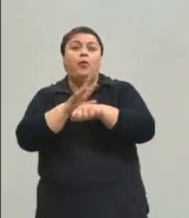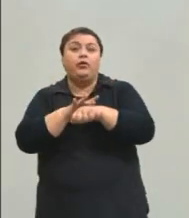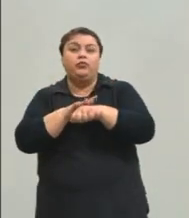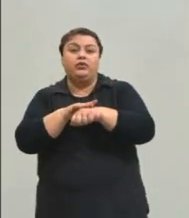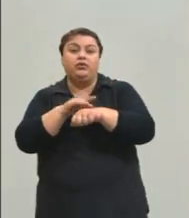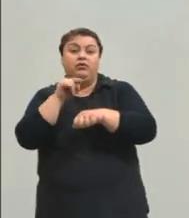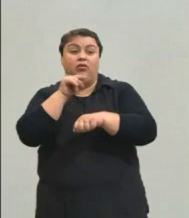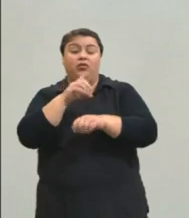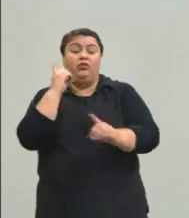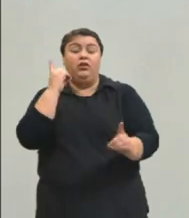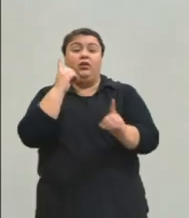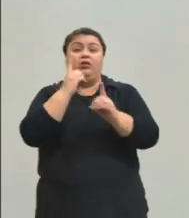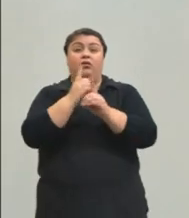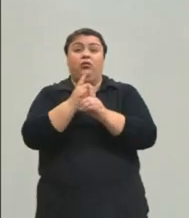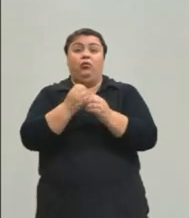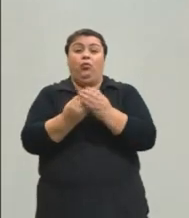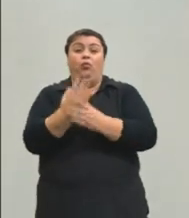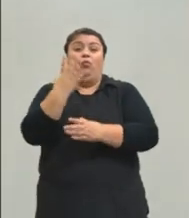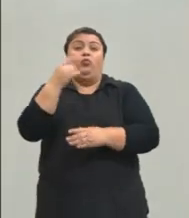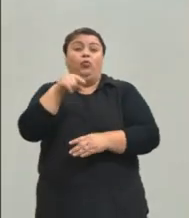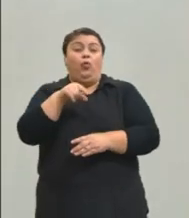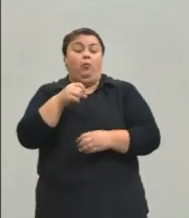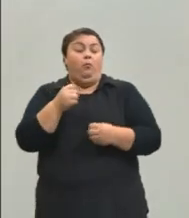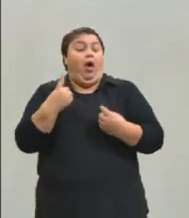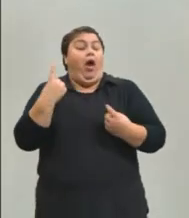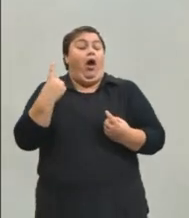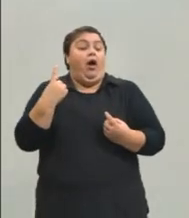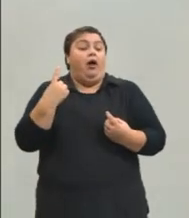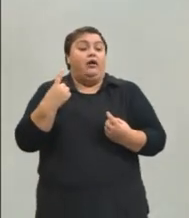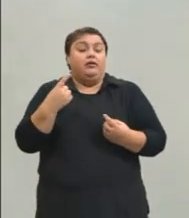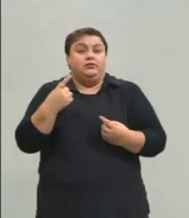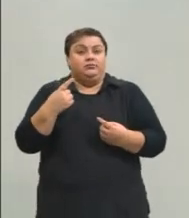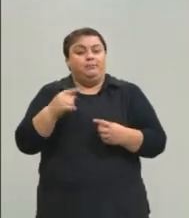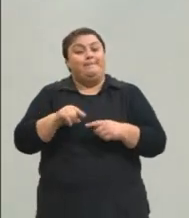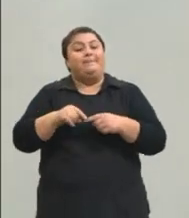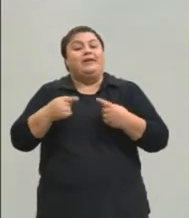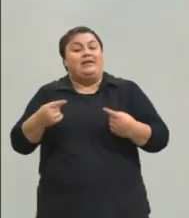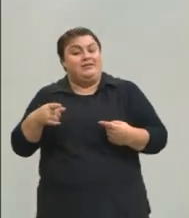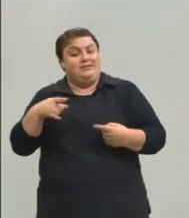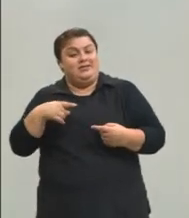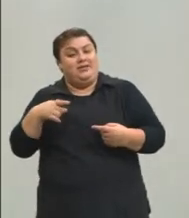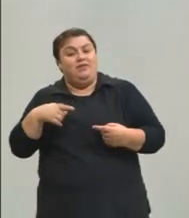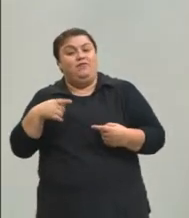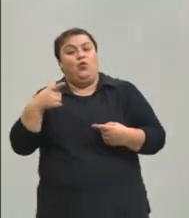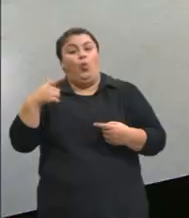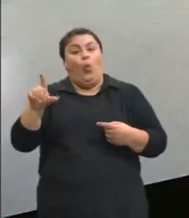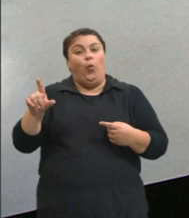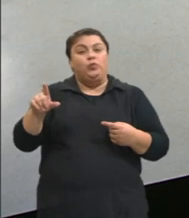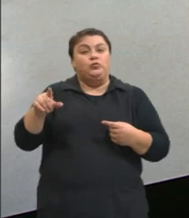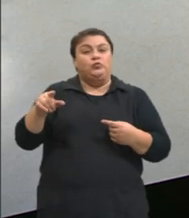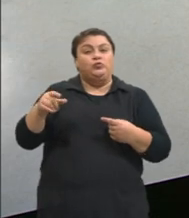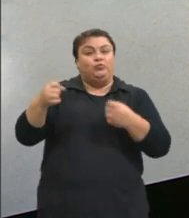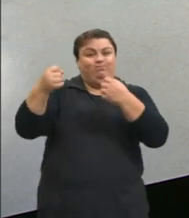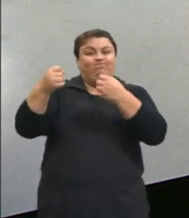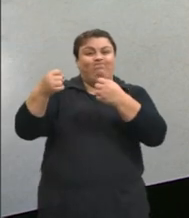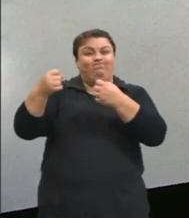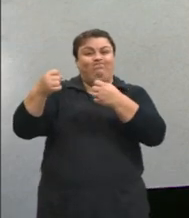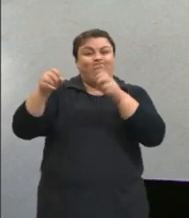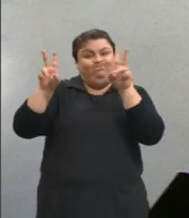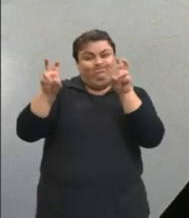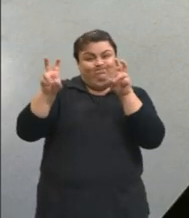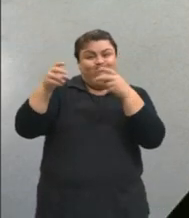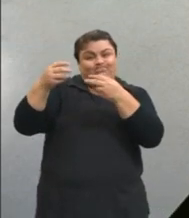e tanto, né, na época. Mas teve as suas controvérsias, né, professor Lucas? É verdade.